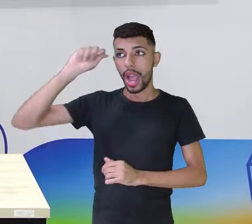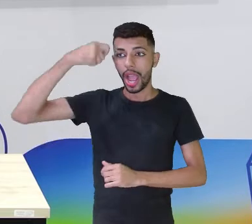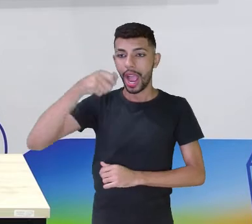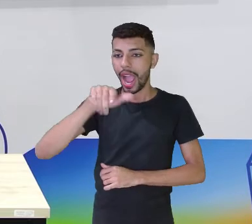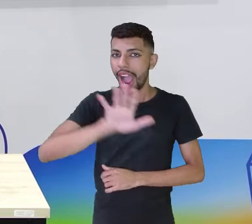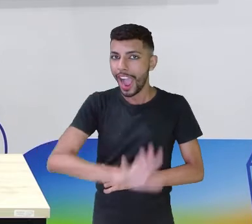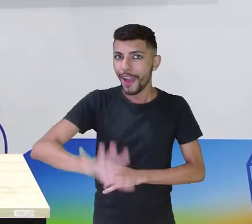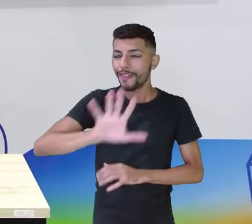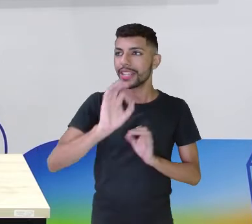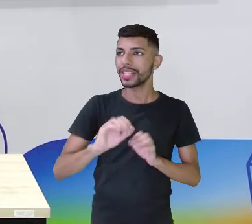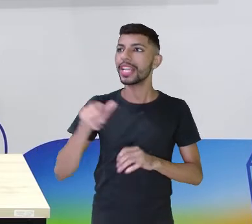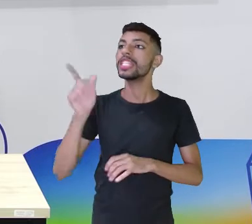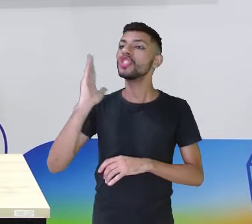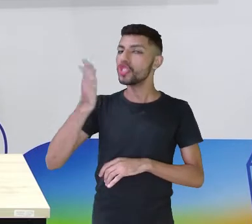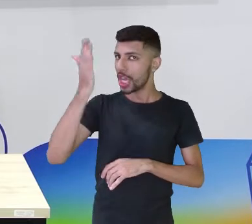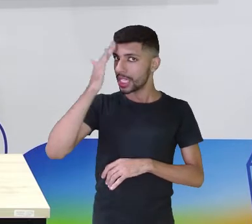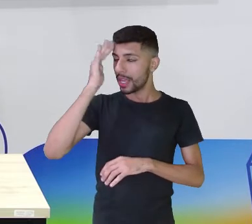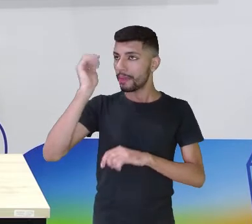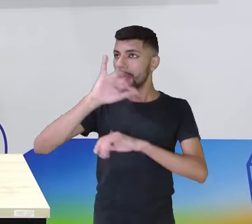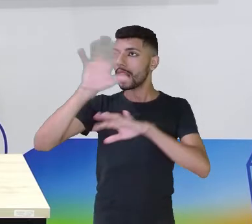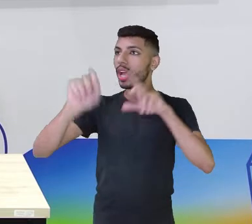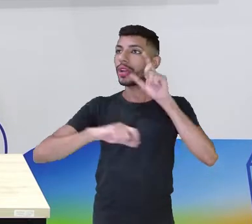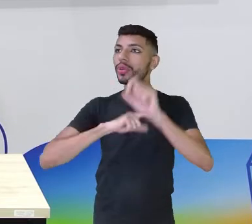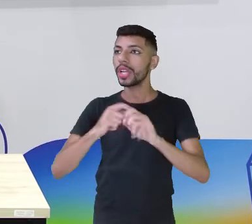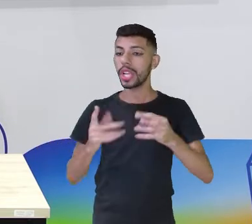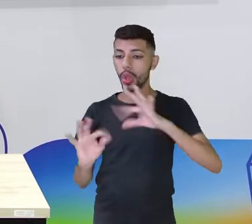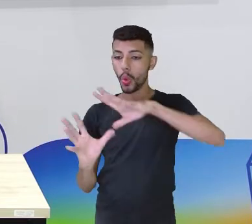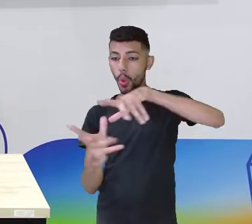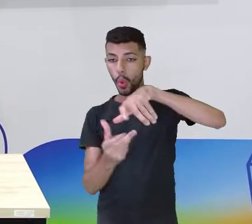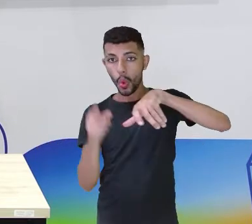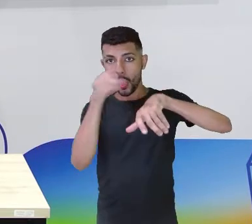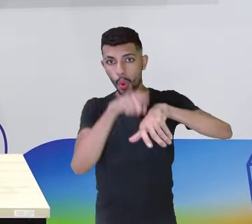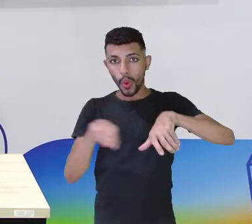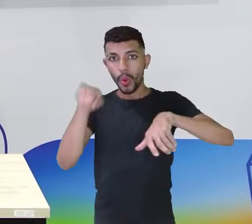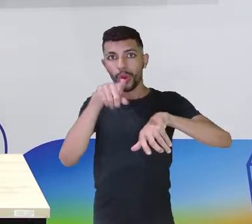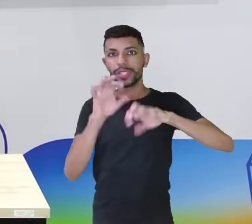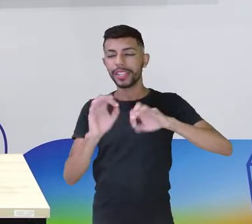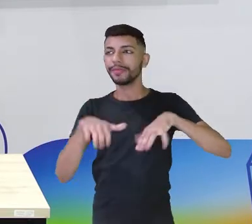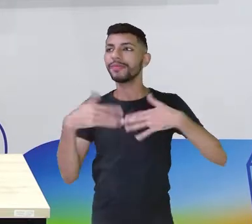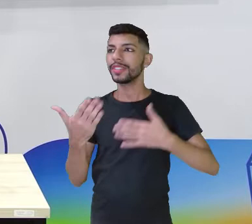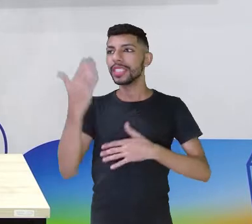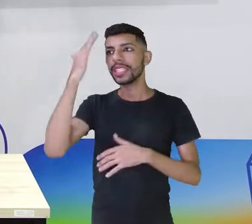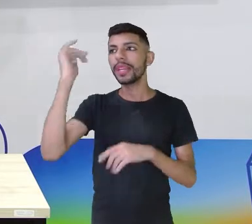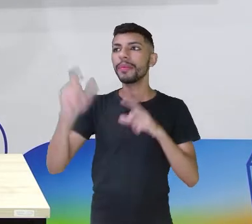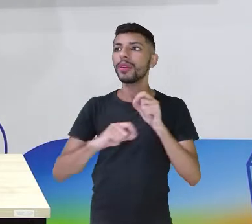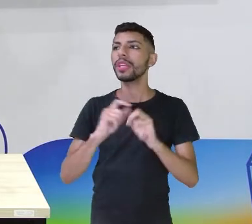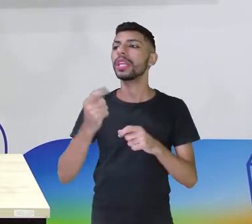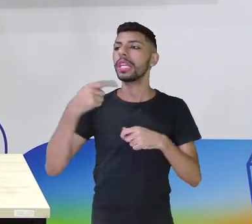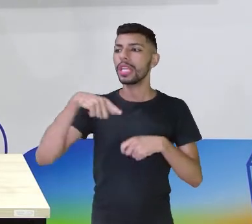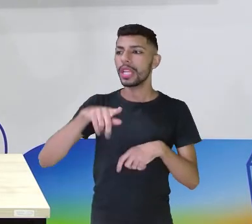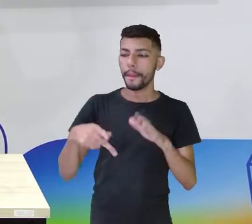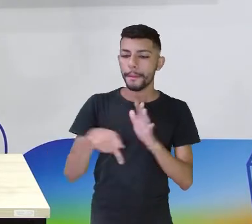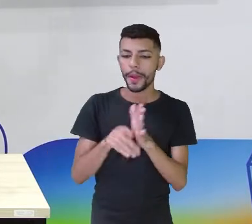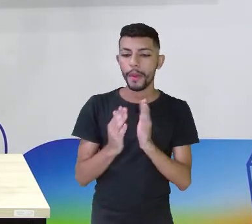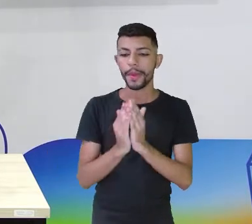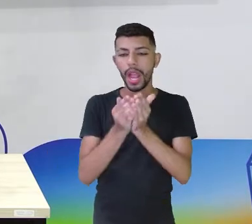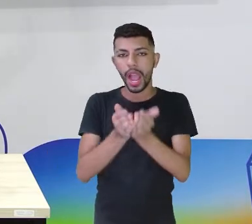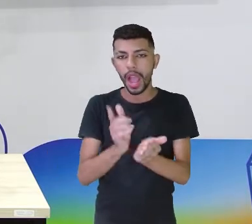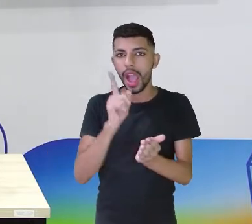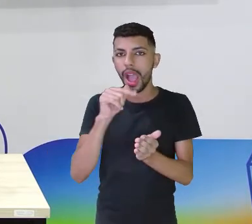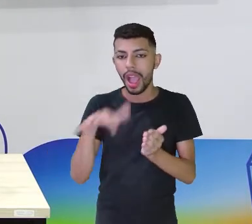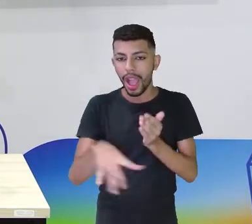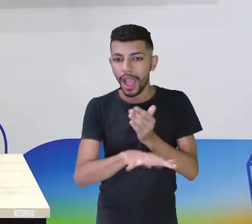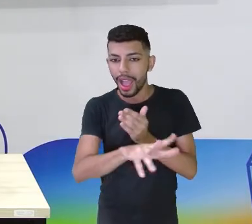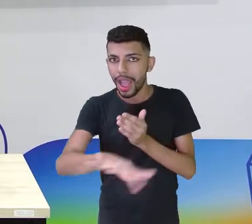já que a Terra era redonda, então ele já sabia que tinha que navegar ali pelas águas do Oceano Atlântico. Mas